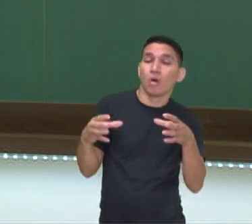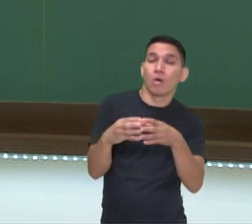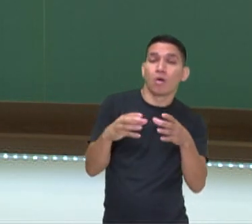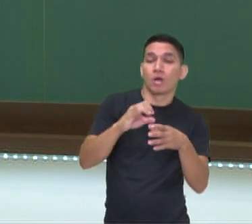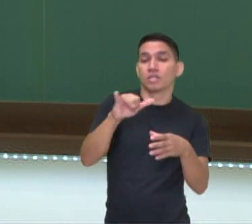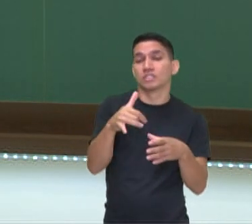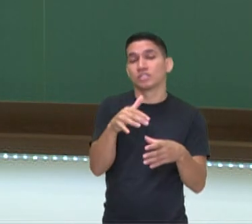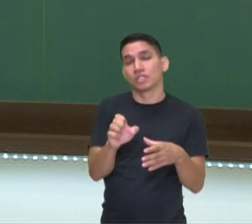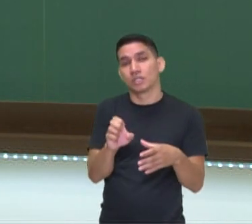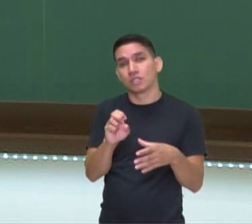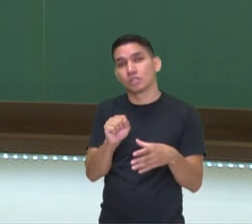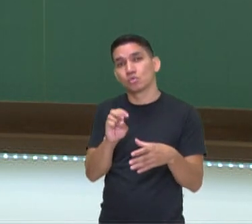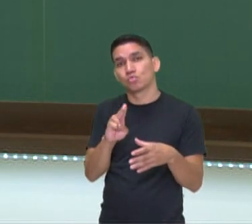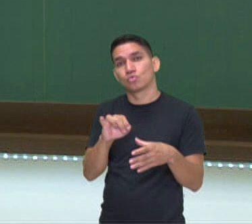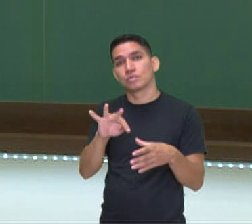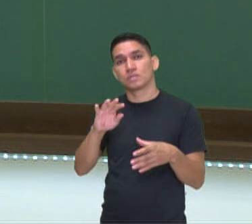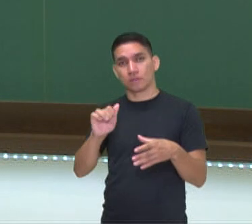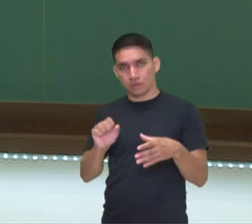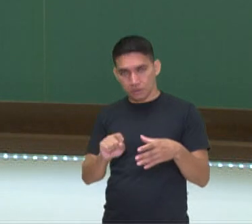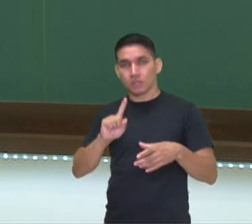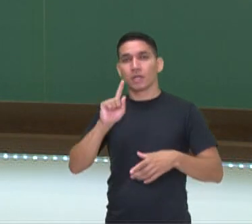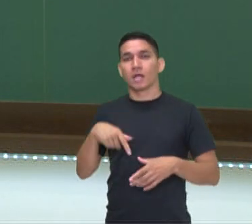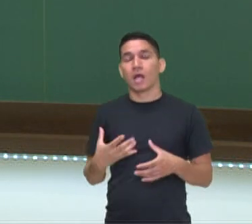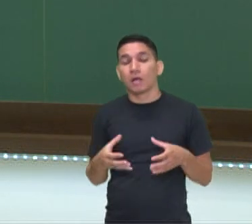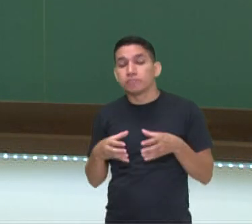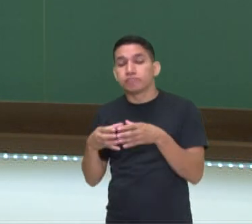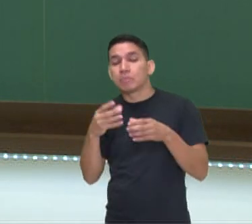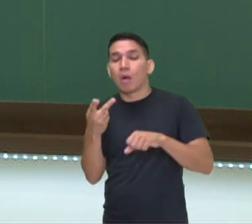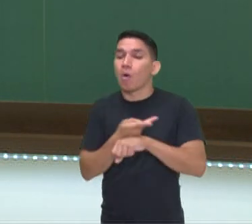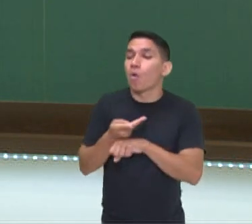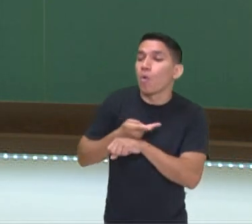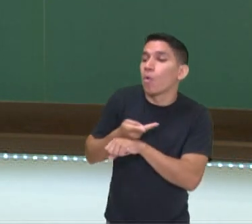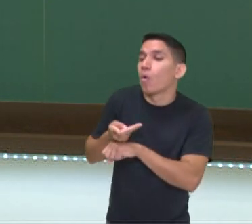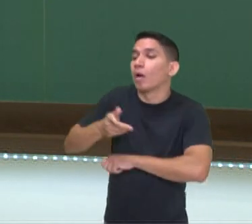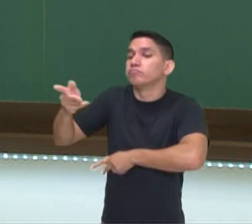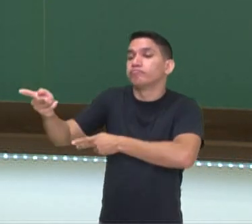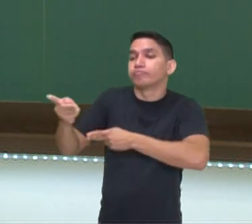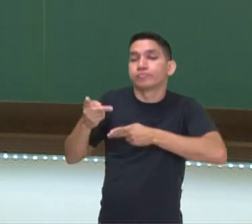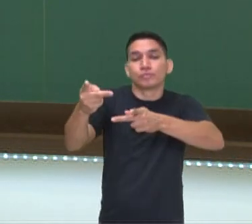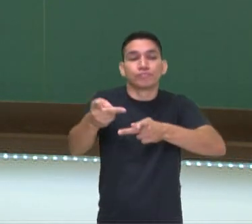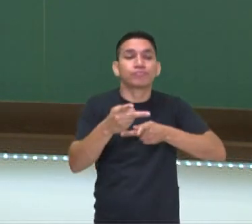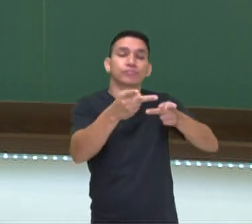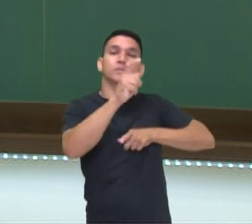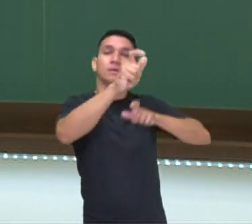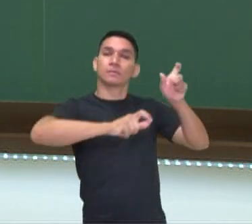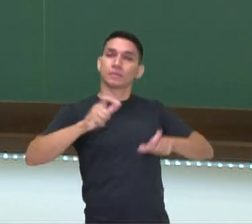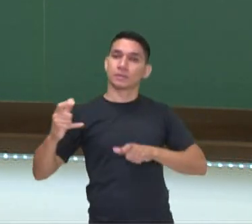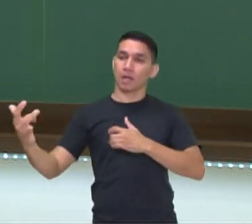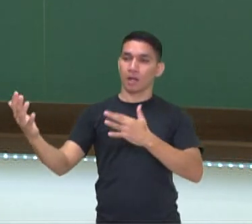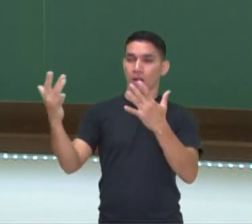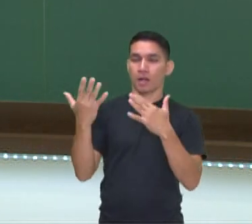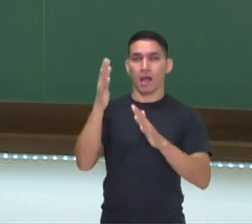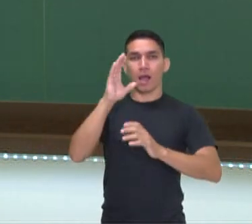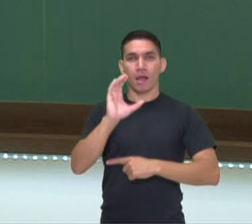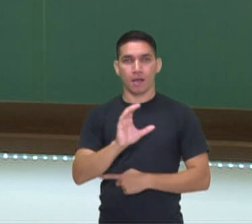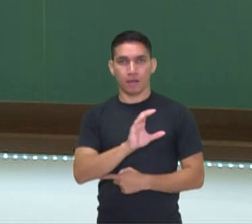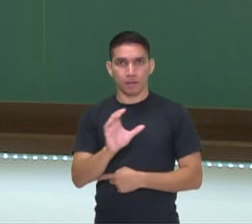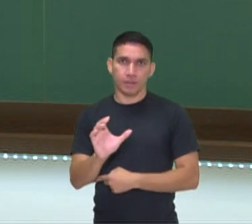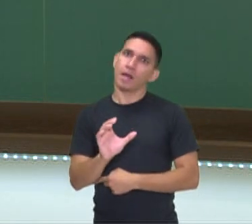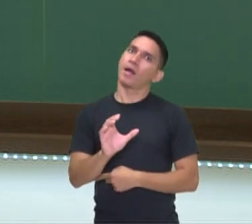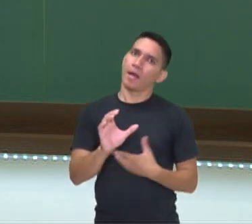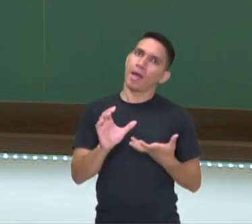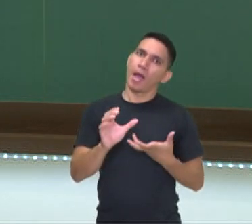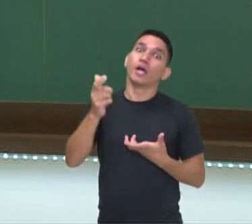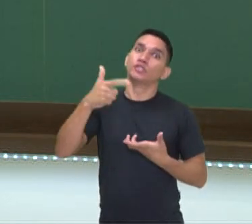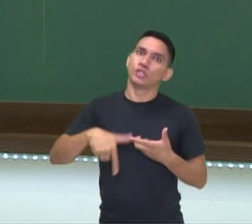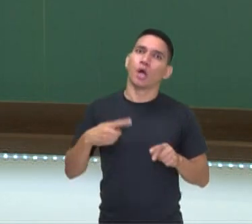dos jesuítas, né? Que faz essa busca por almas, né? Que a igreja está querendo catar de novo, porque ela